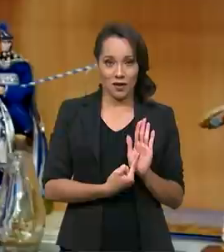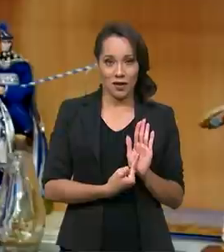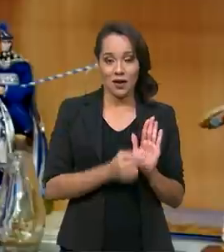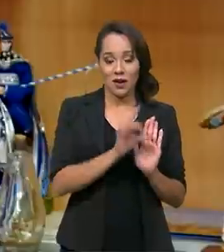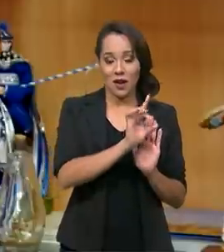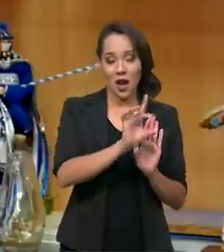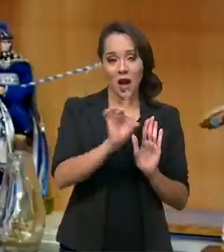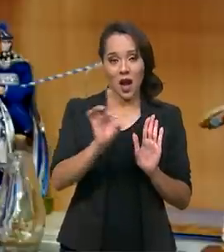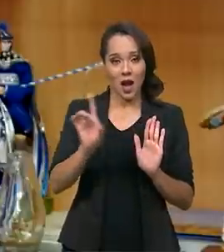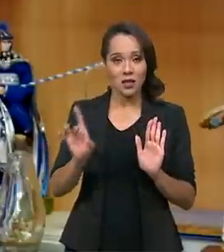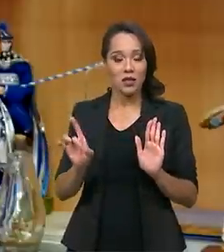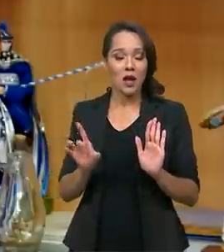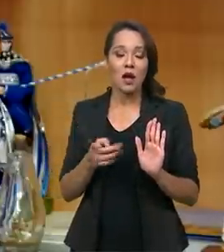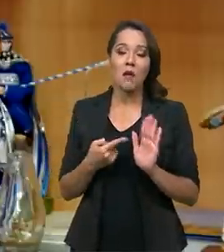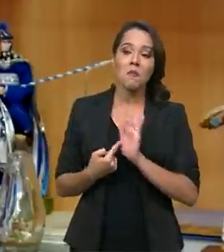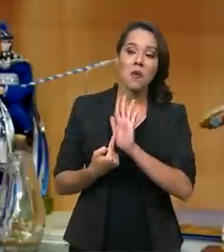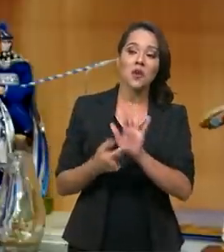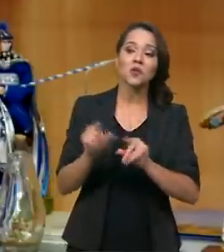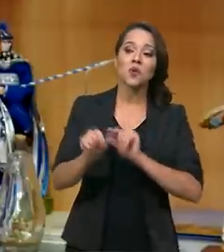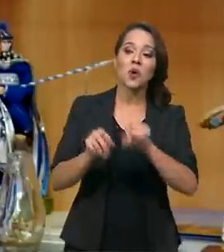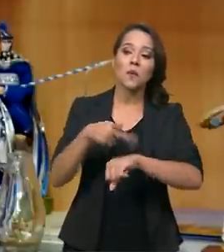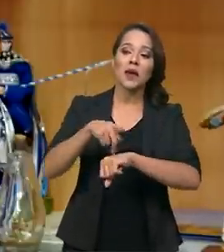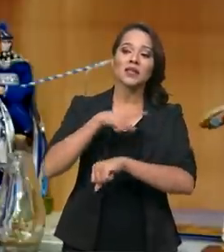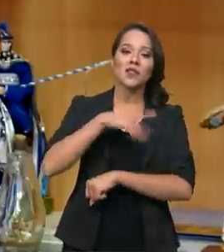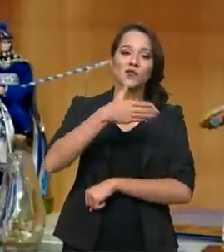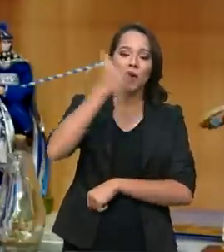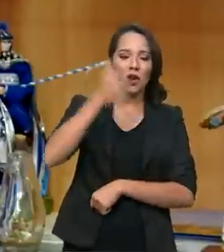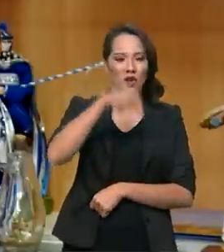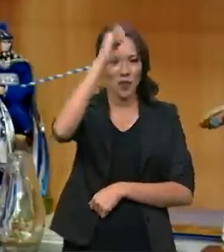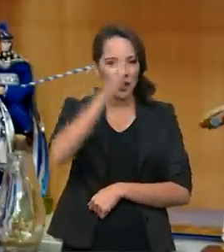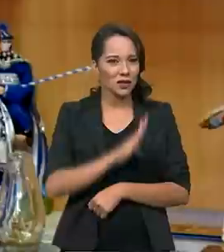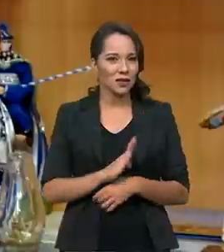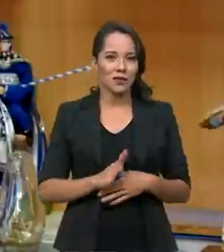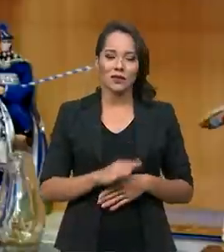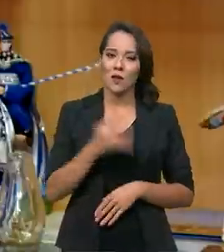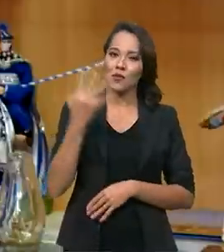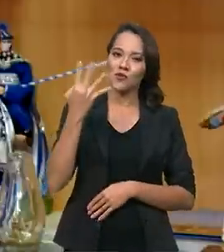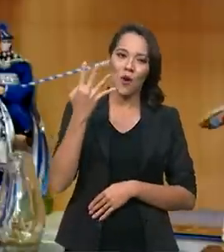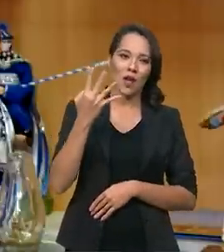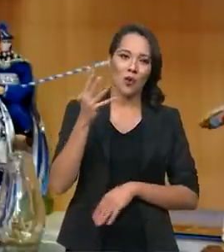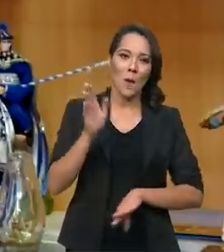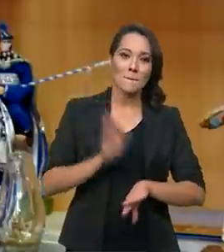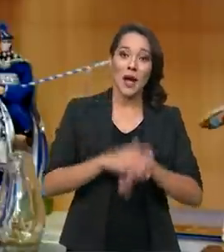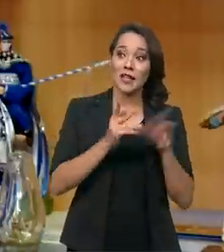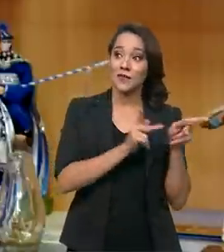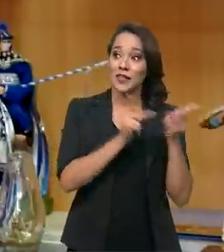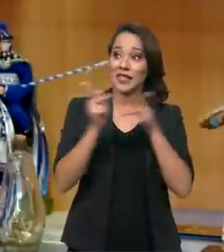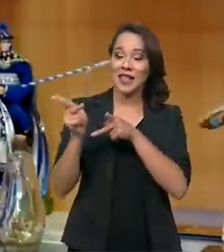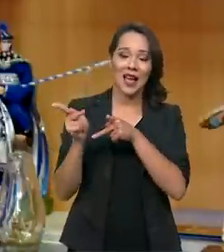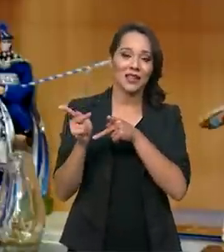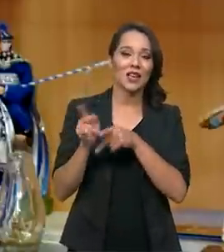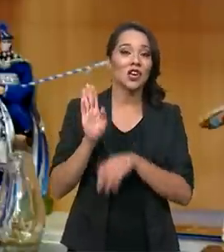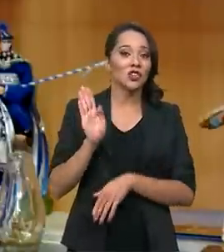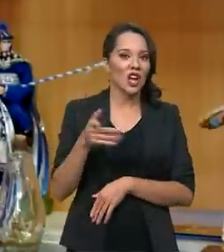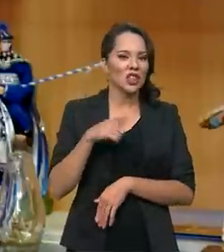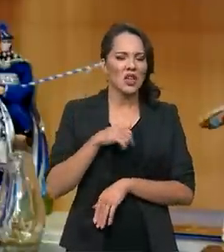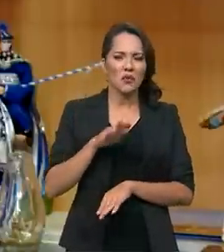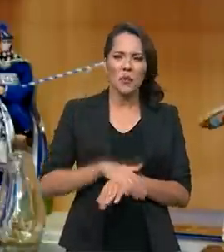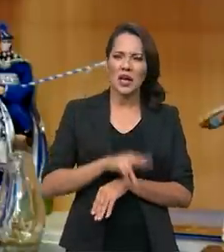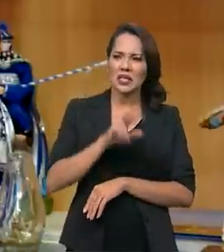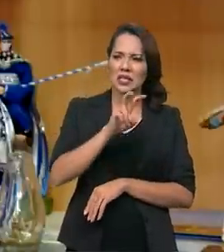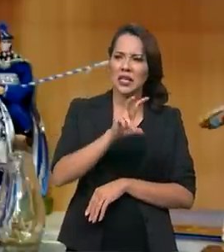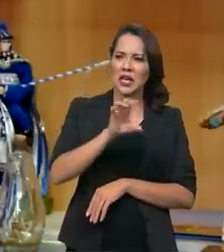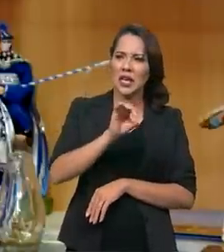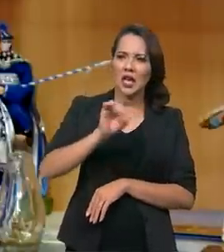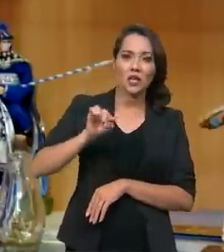cada uma à sua o que o país tem milhão ofereceu loja transição entre os quatro né mais visitado já recebemos Acho que